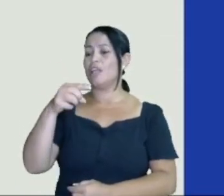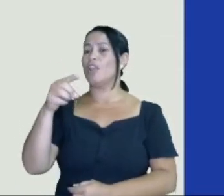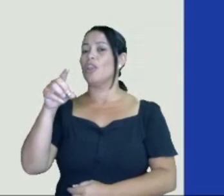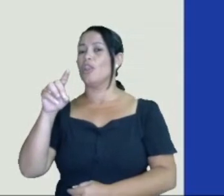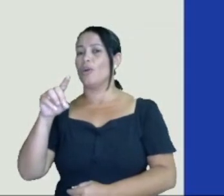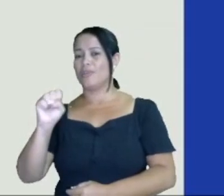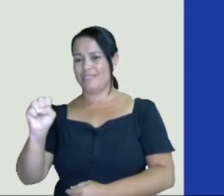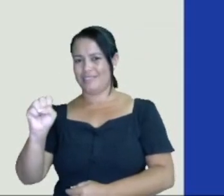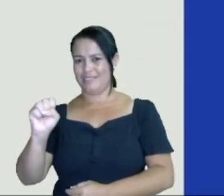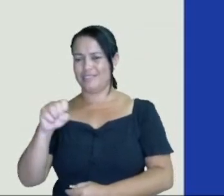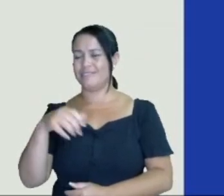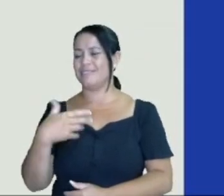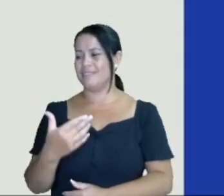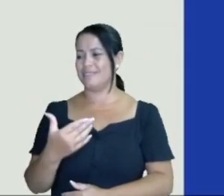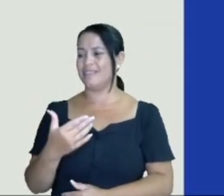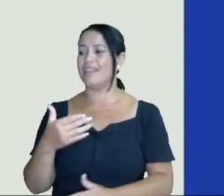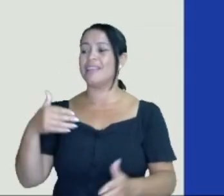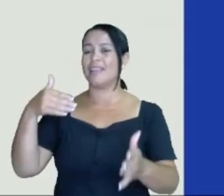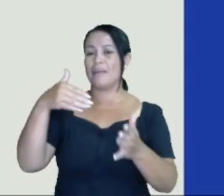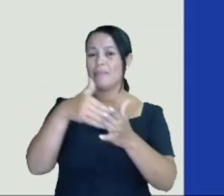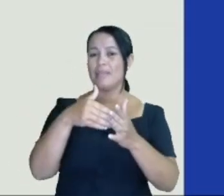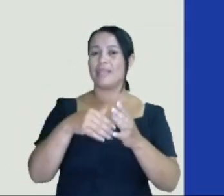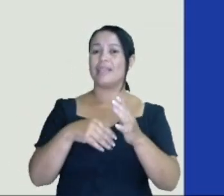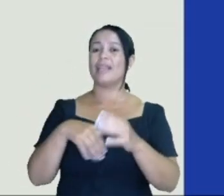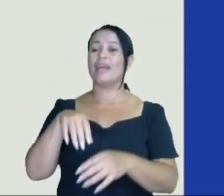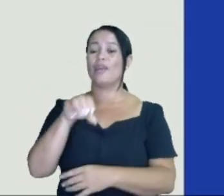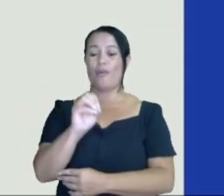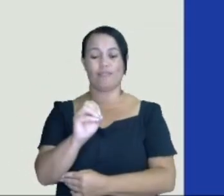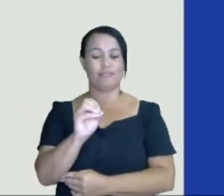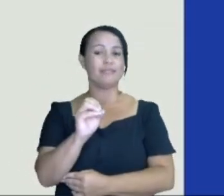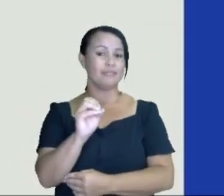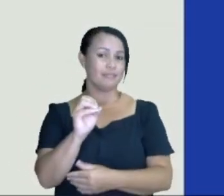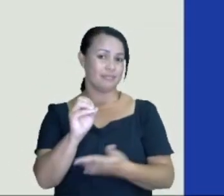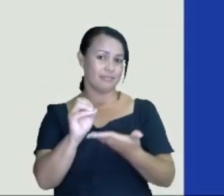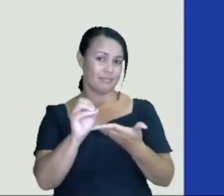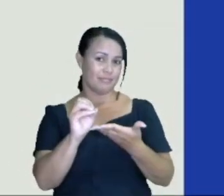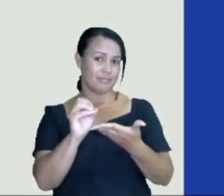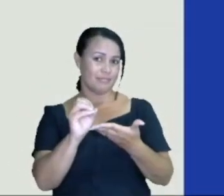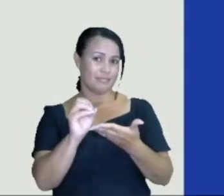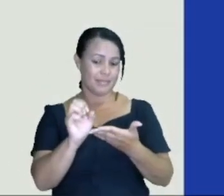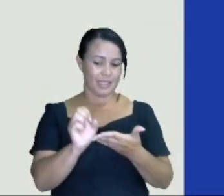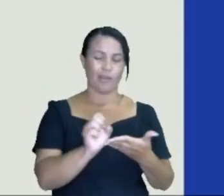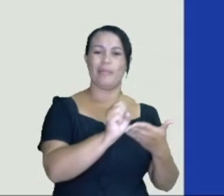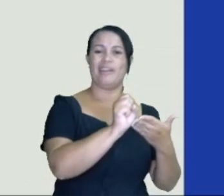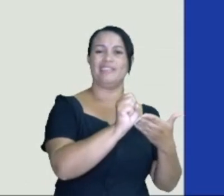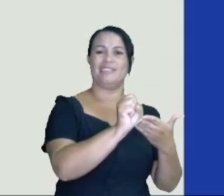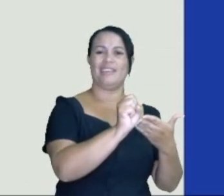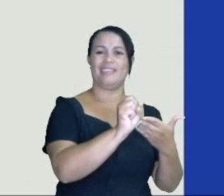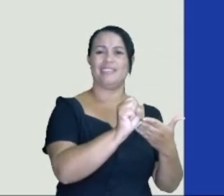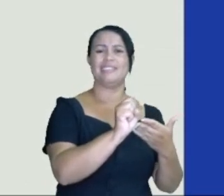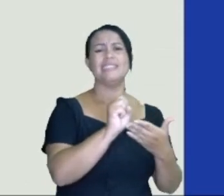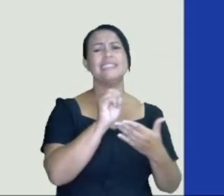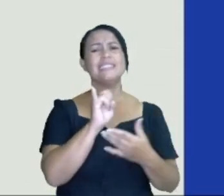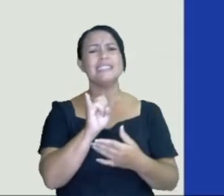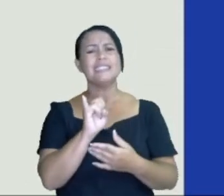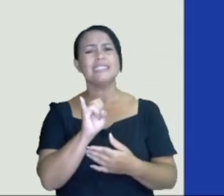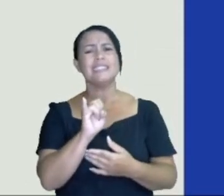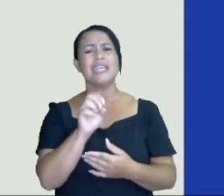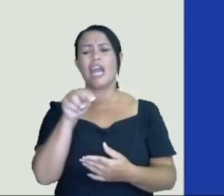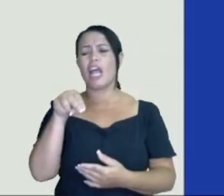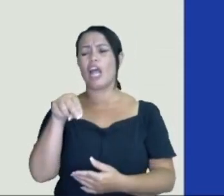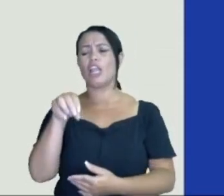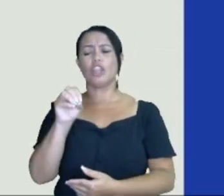Nós, como você vê, termina em O e acompanhado de S. Se fosse a palavra